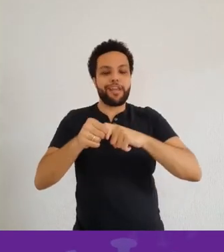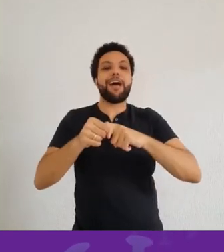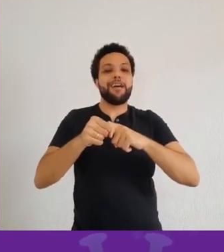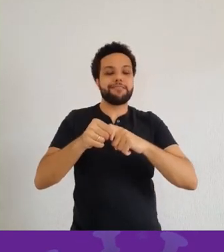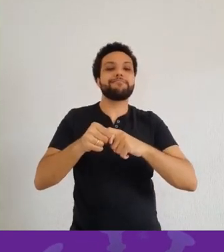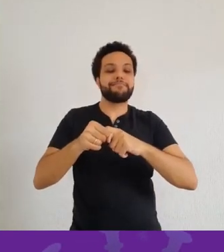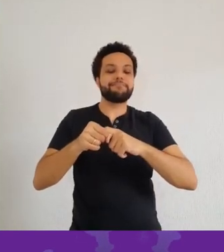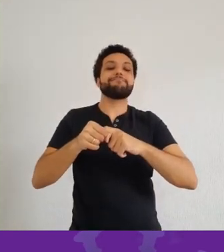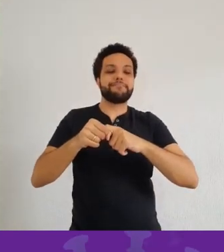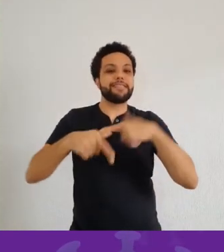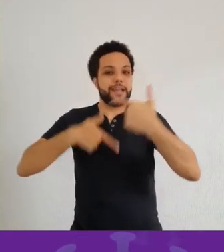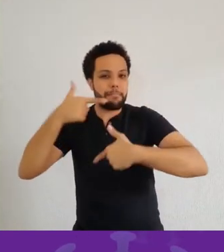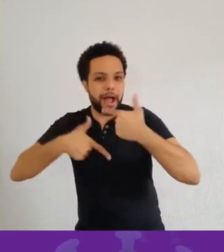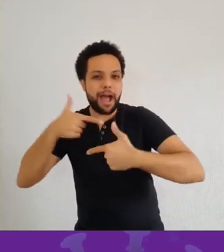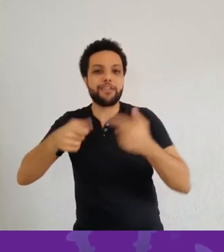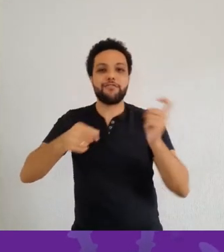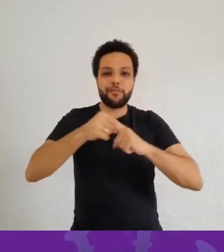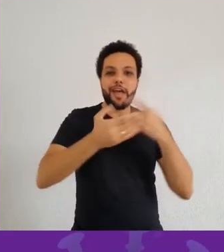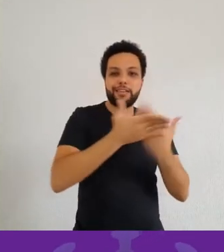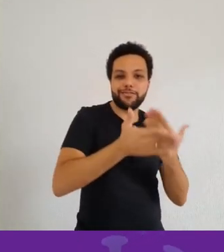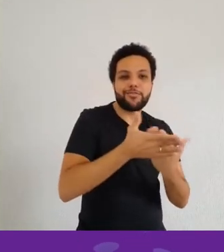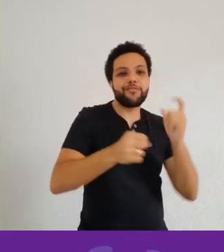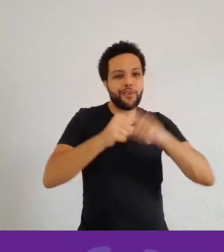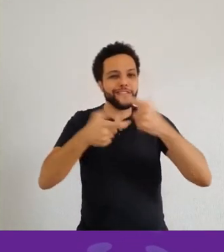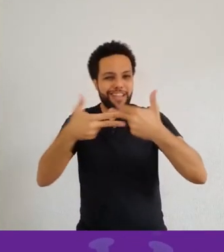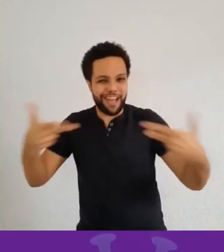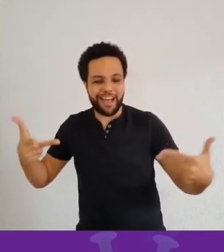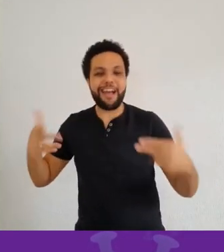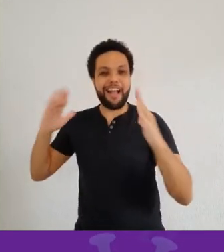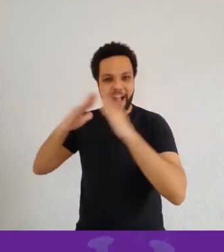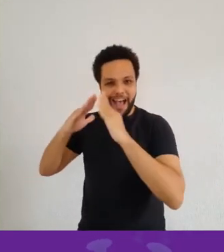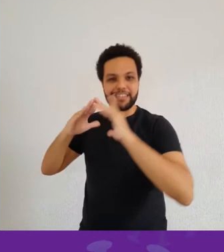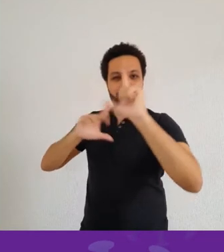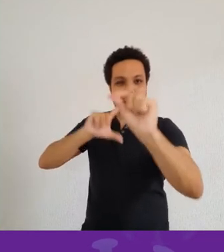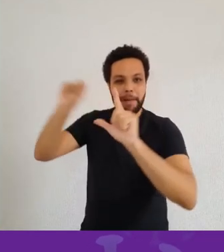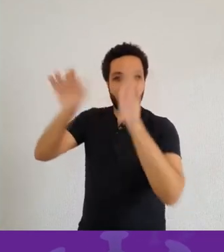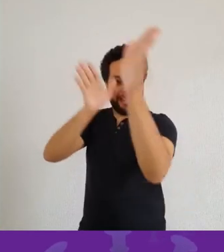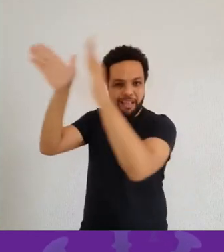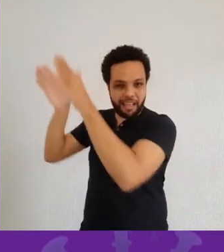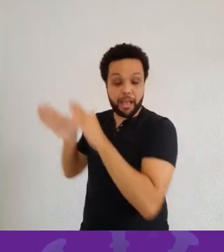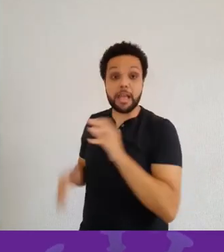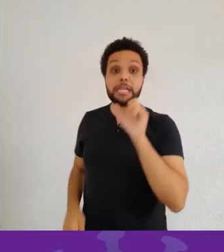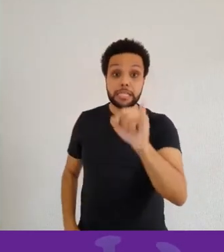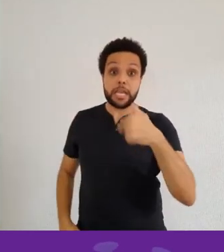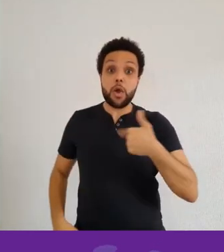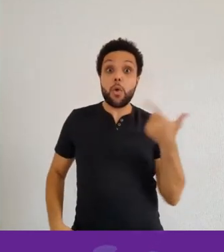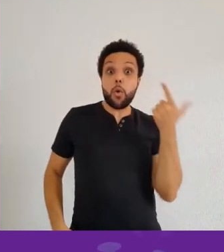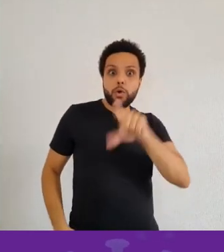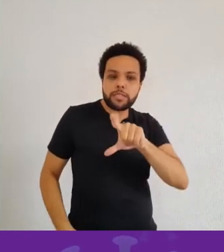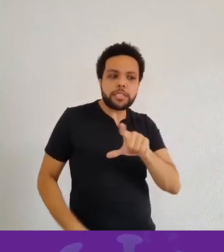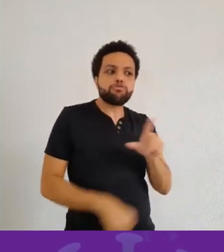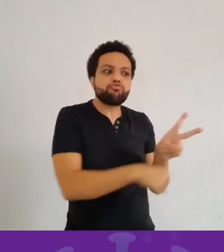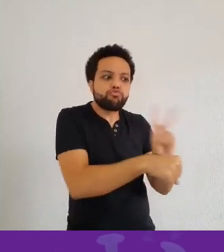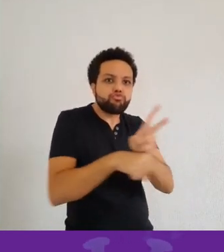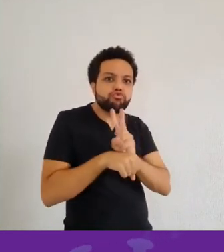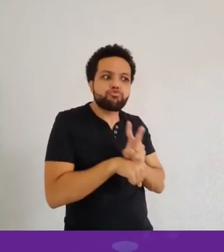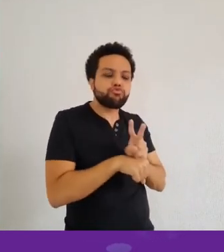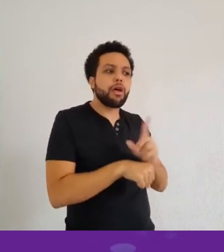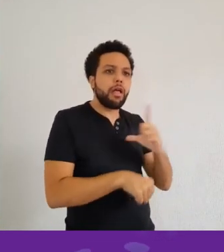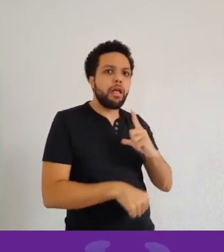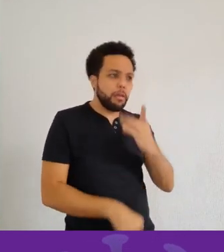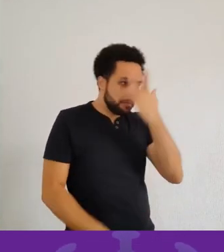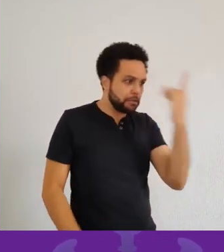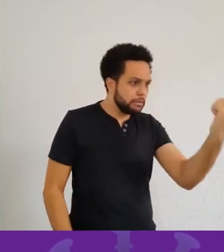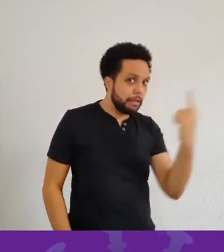um retorno às atividades assim que a curva epidemiológica começar a cair se eu conseguir vigiar todos os